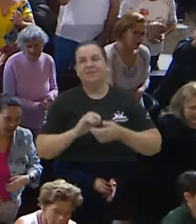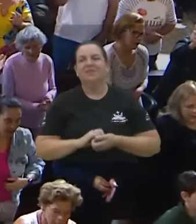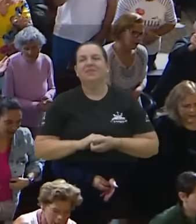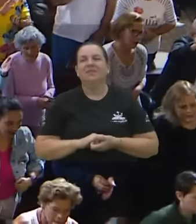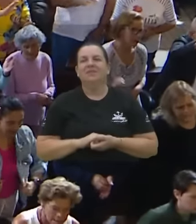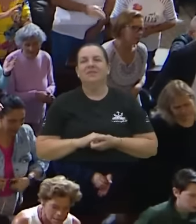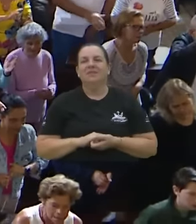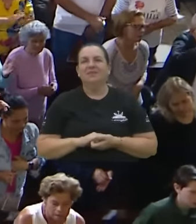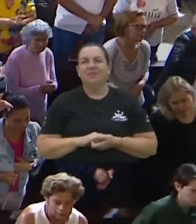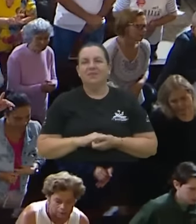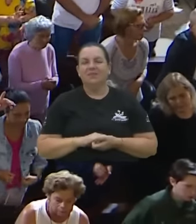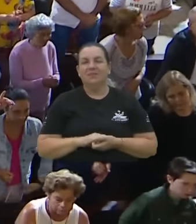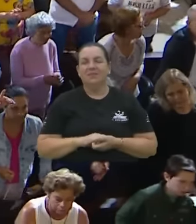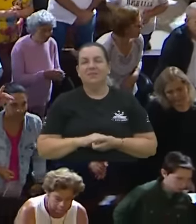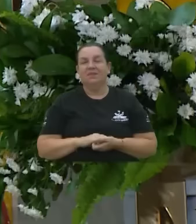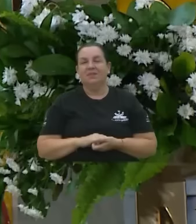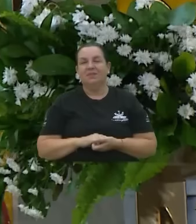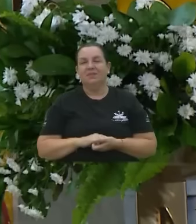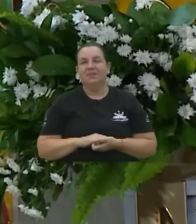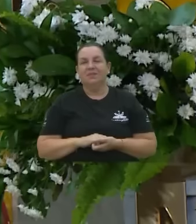aleluia.